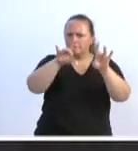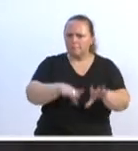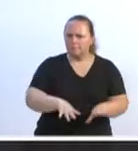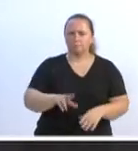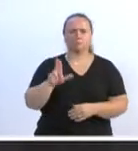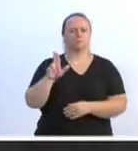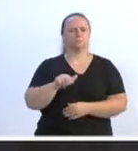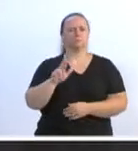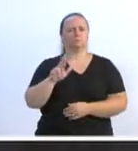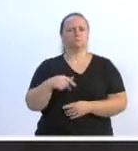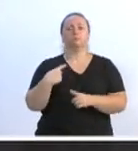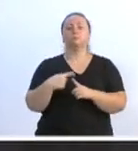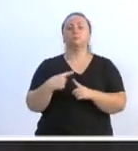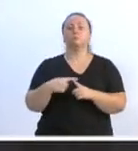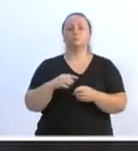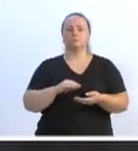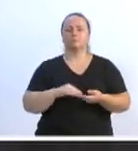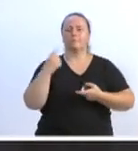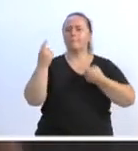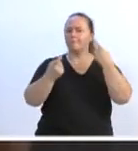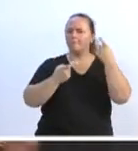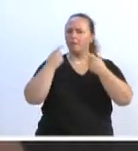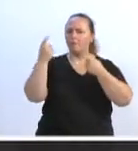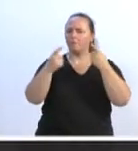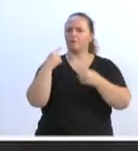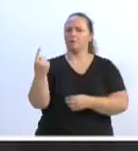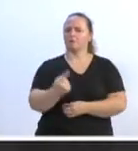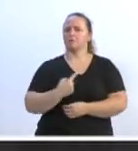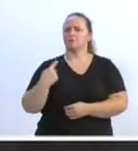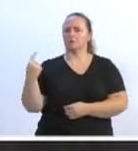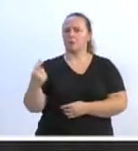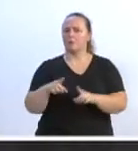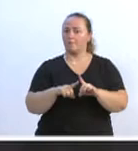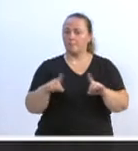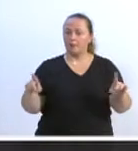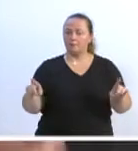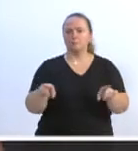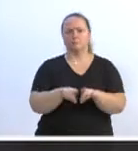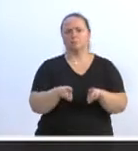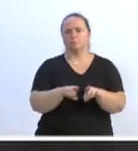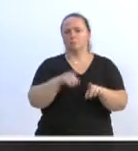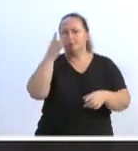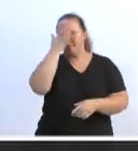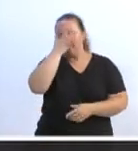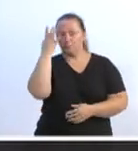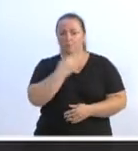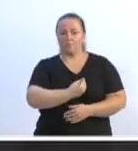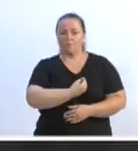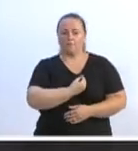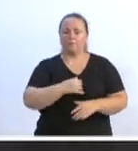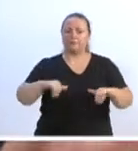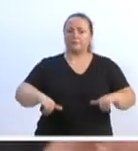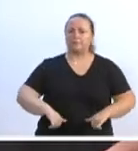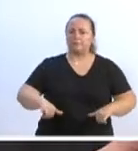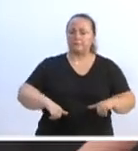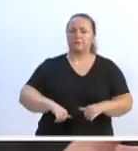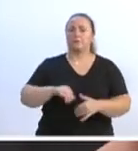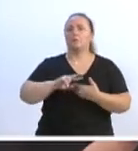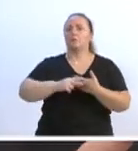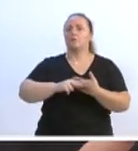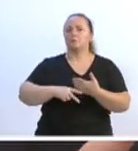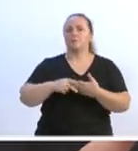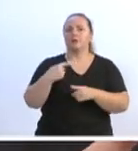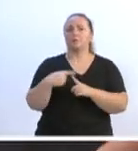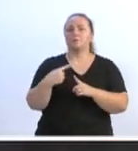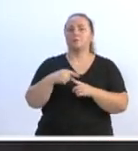porque a preocupação é nossa aqui mas também a preocupação tem que ser com eles que lá vivem lá sofre as consequências quando aquela barragem em